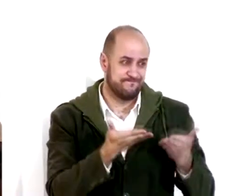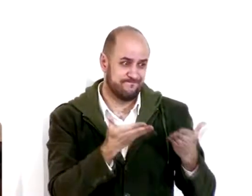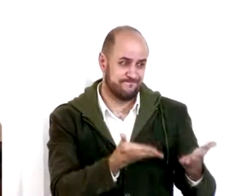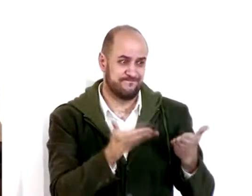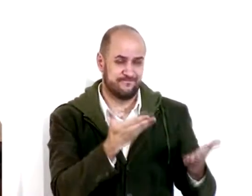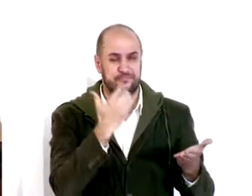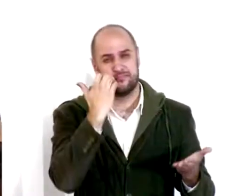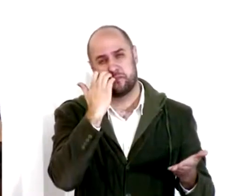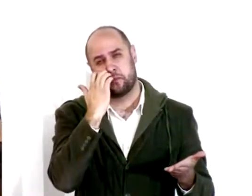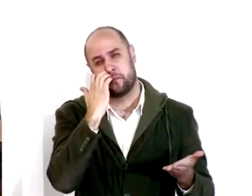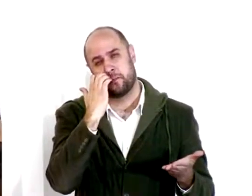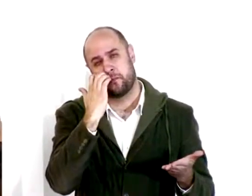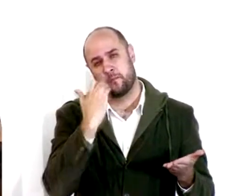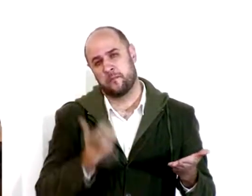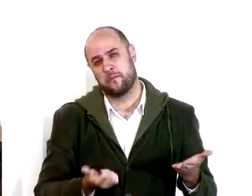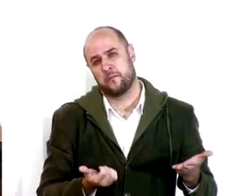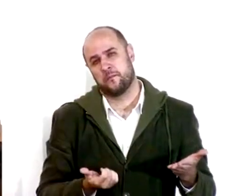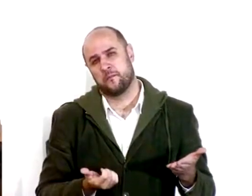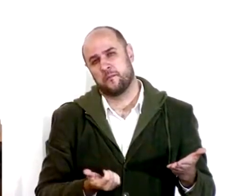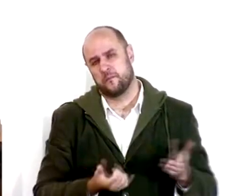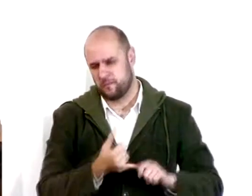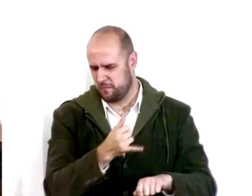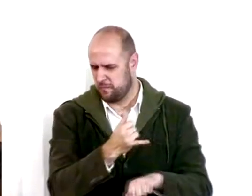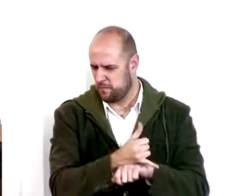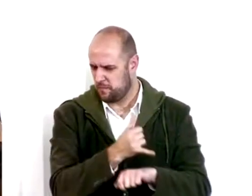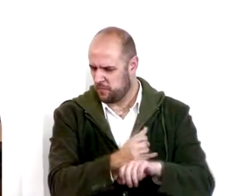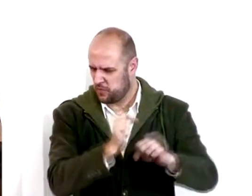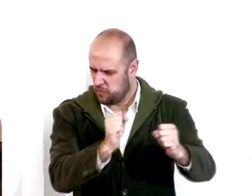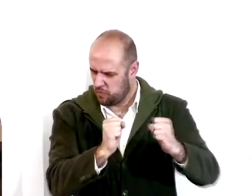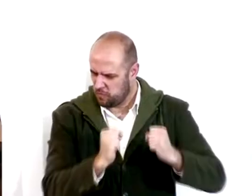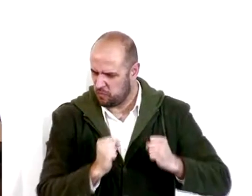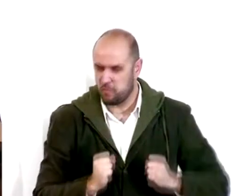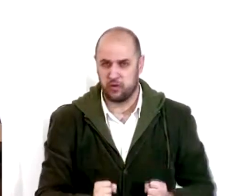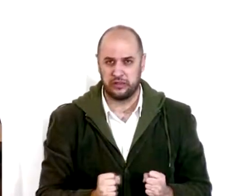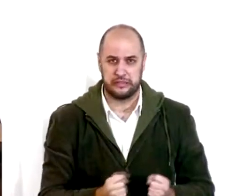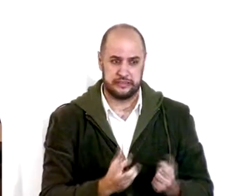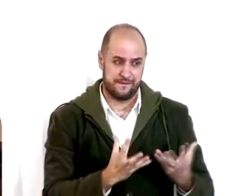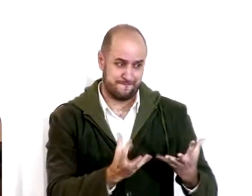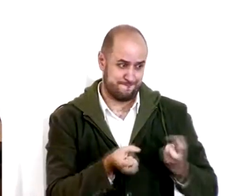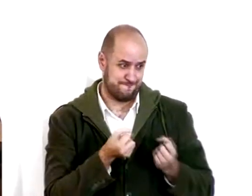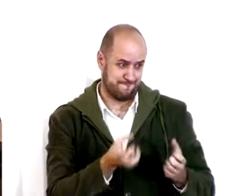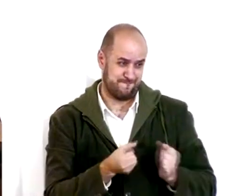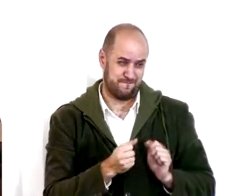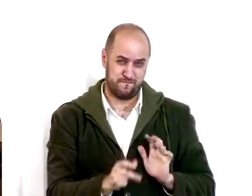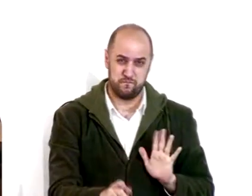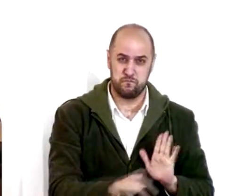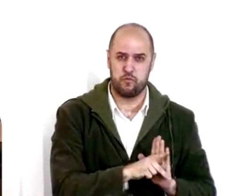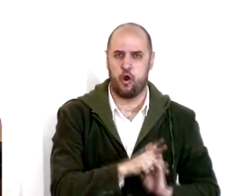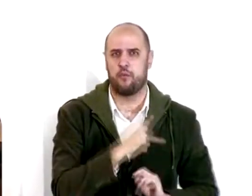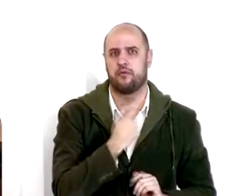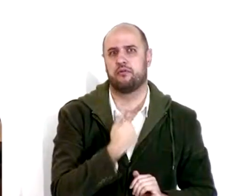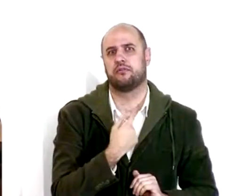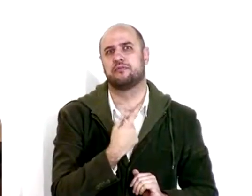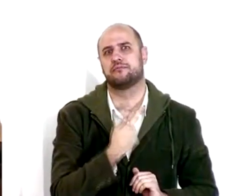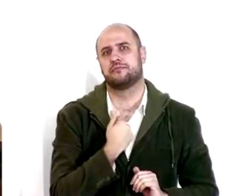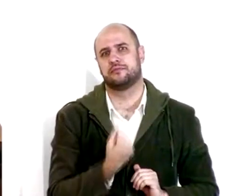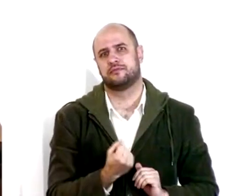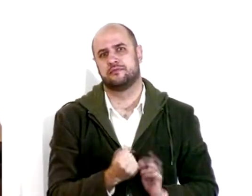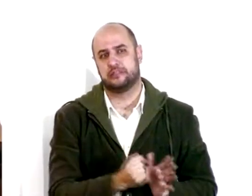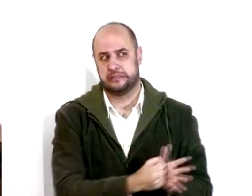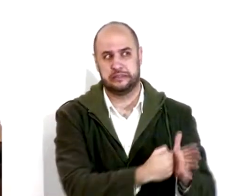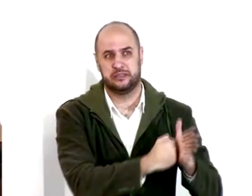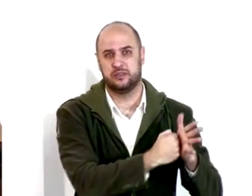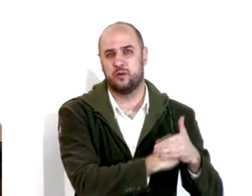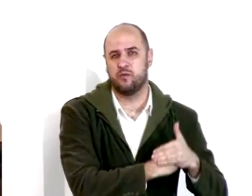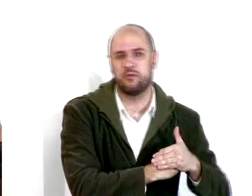estão se utilizando da autoridade e poder para benefícios próprios, para encobrir o